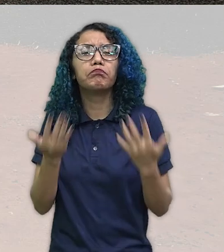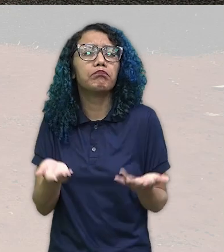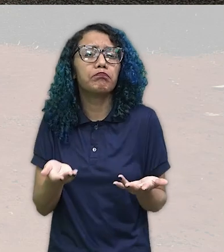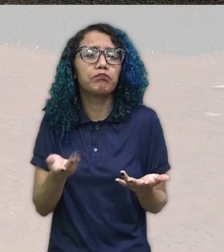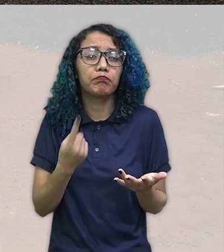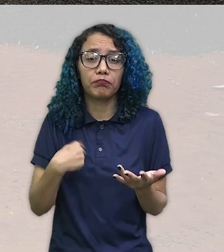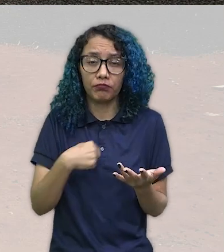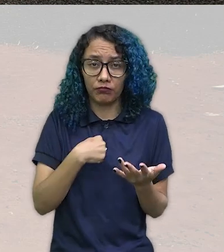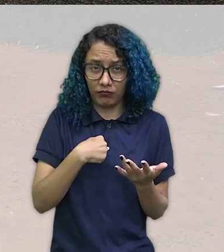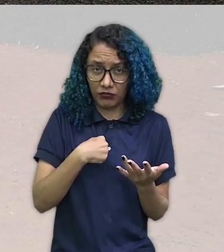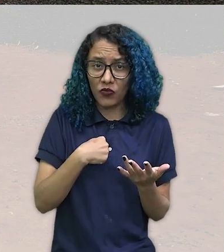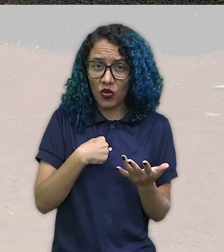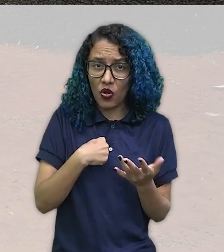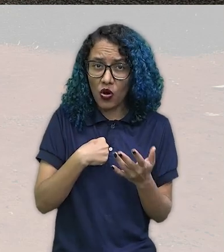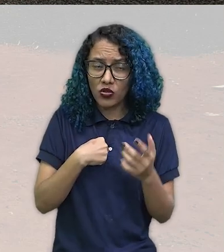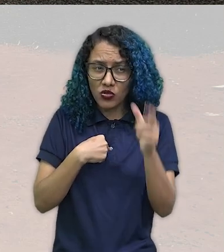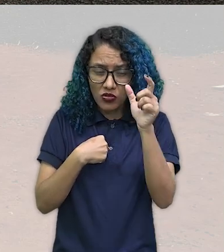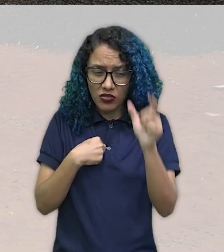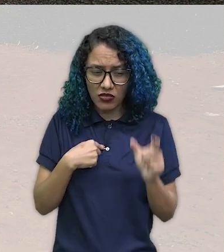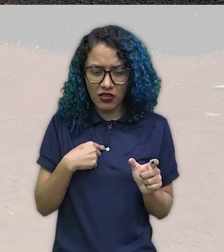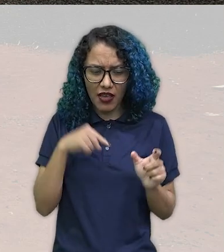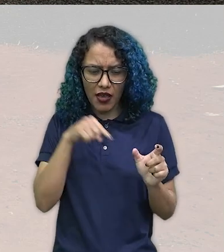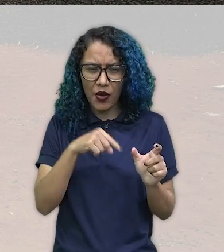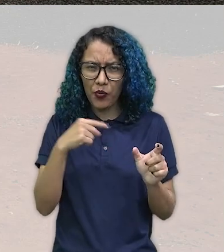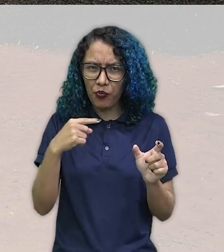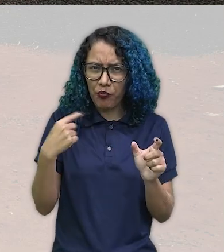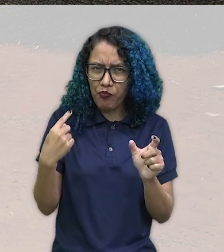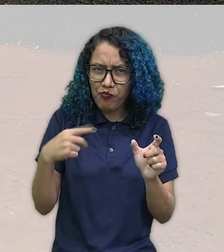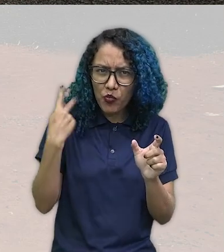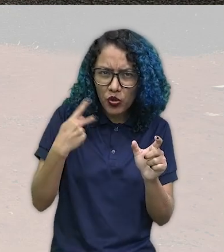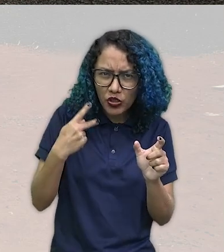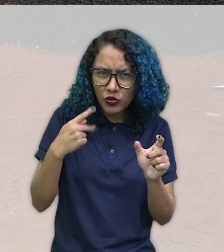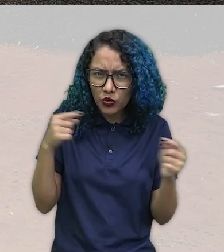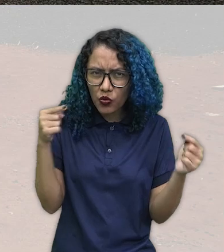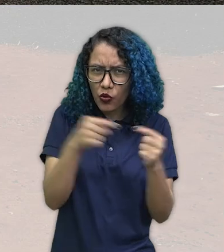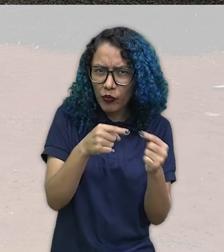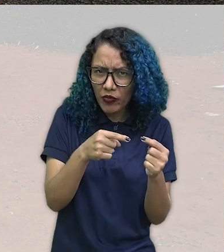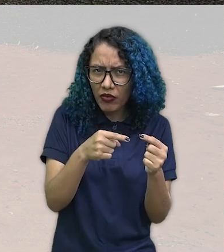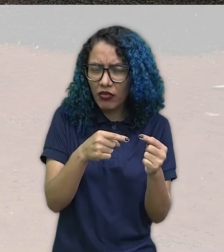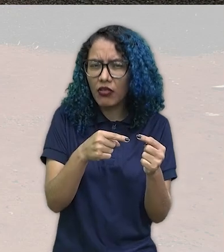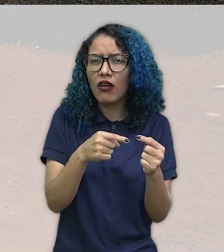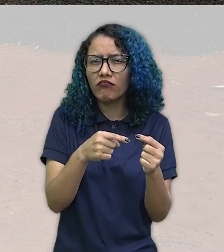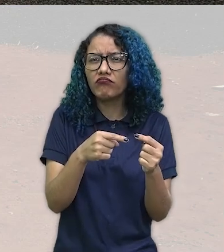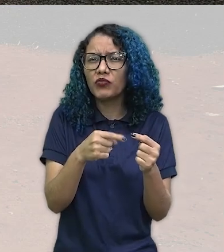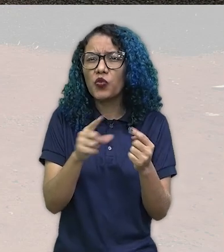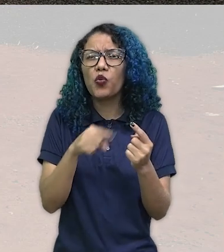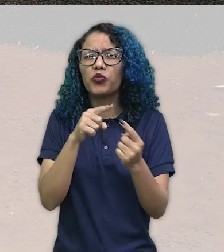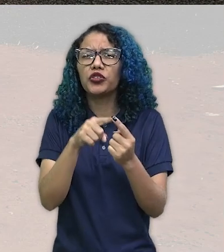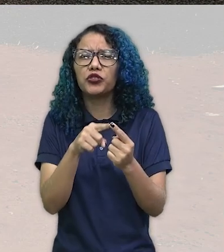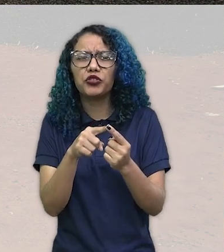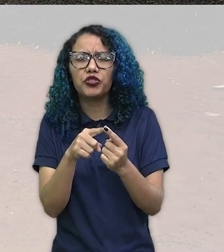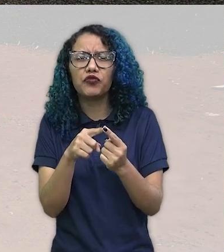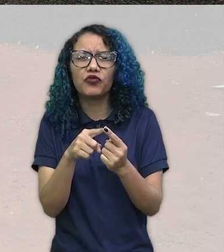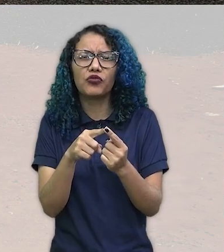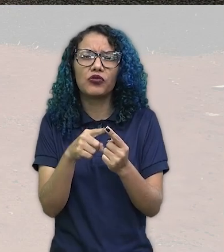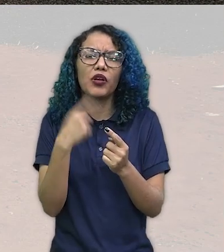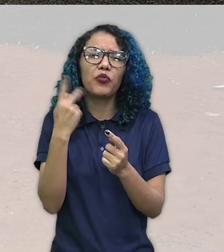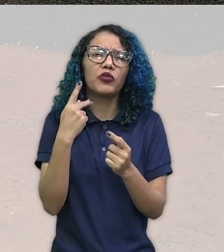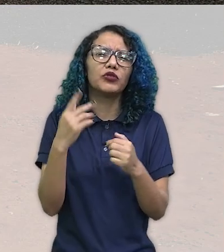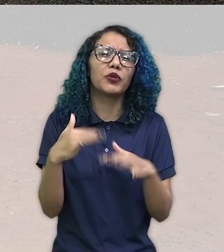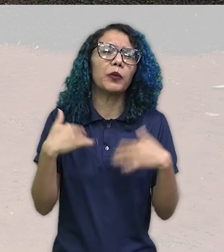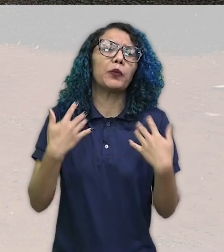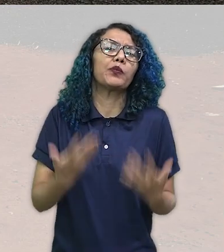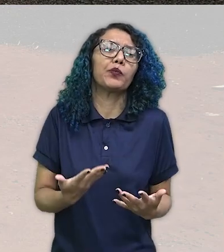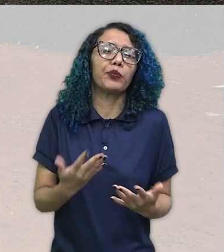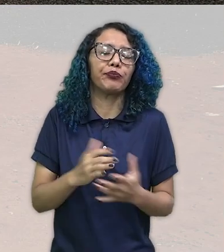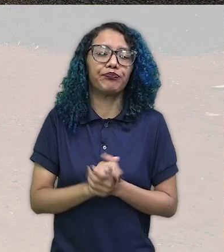é? Nós somos seres políticos? Para que serve a política realmente? Eu